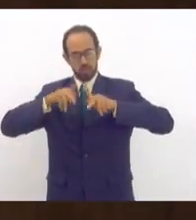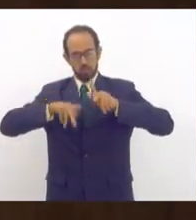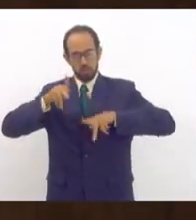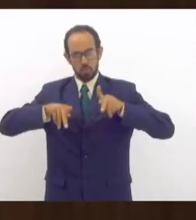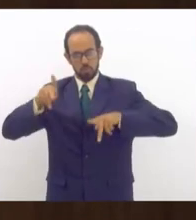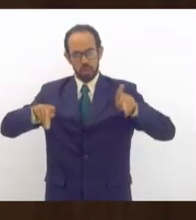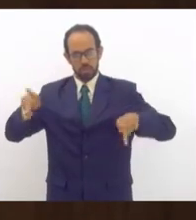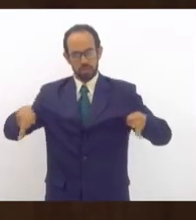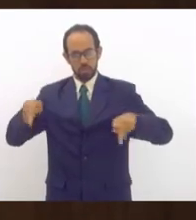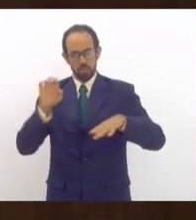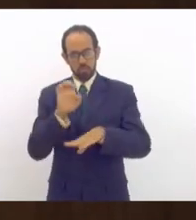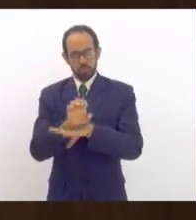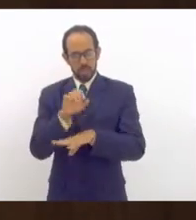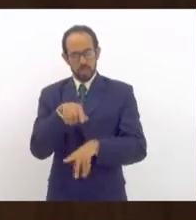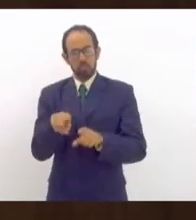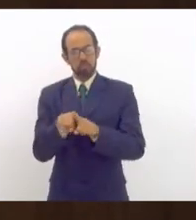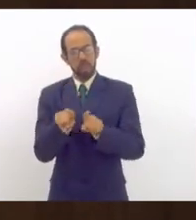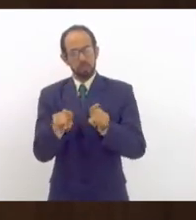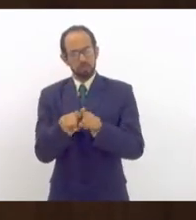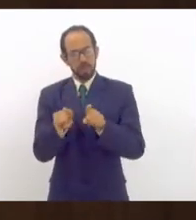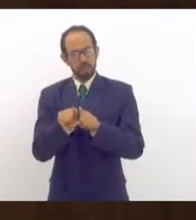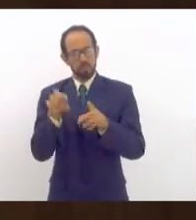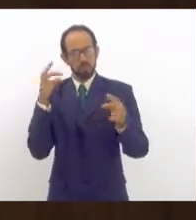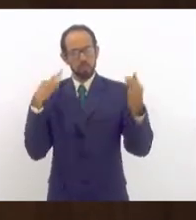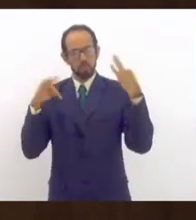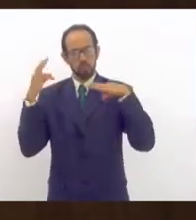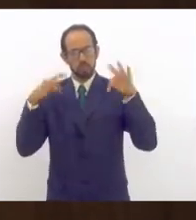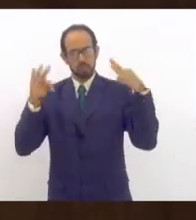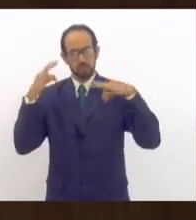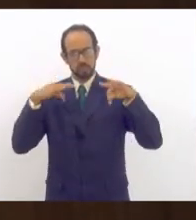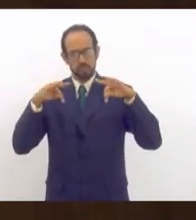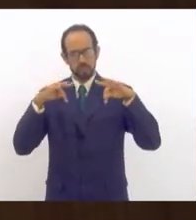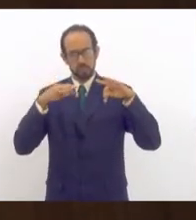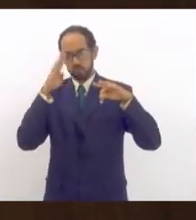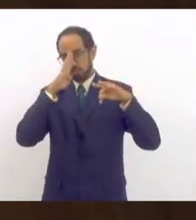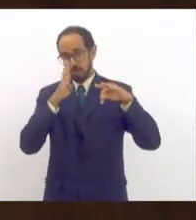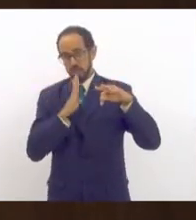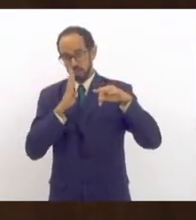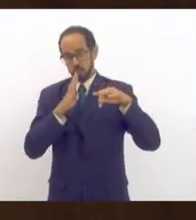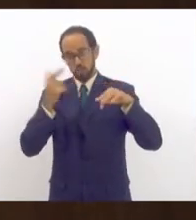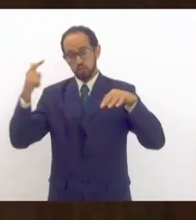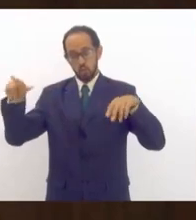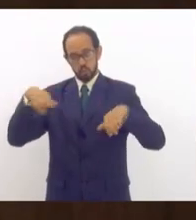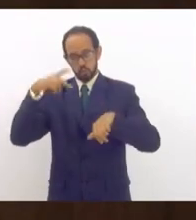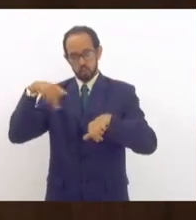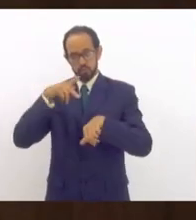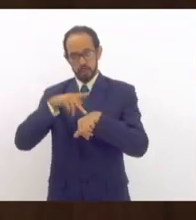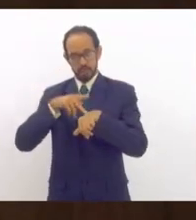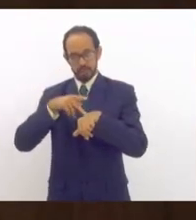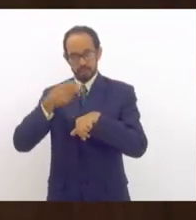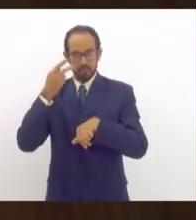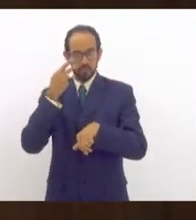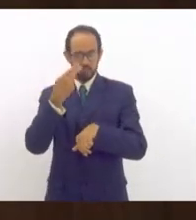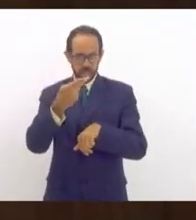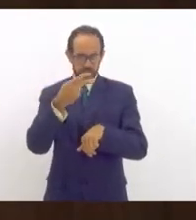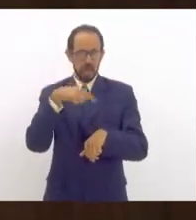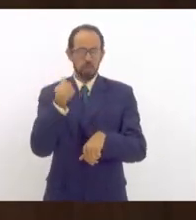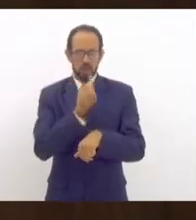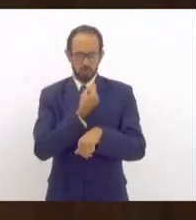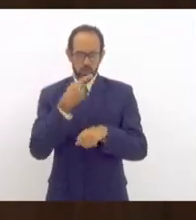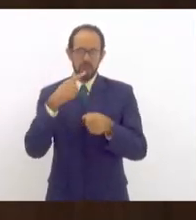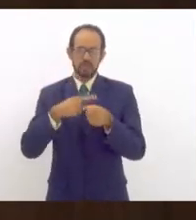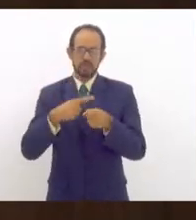população do estado e também dos turistas nacionais e turistas estrangeiros que chegaram a nossa